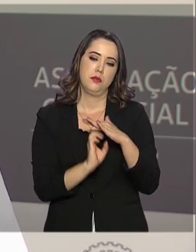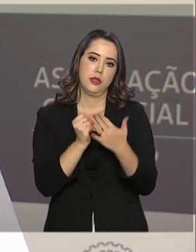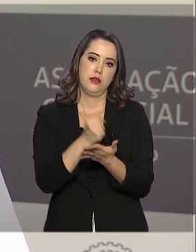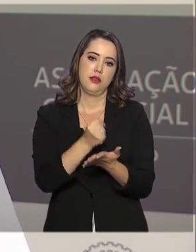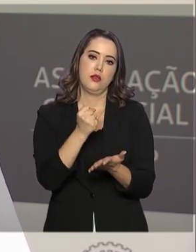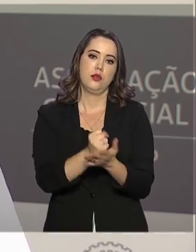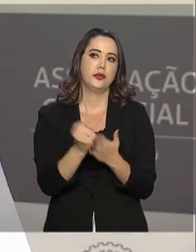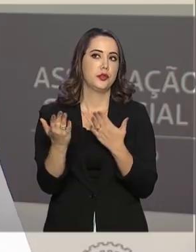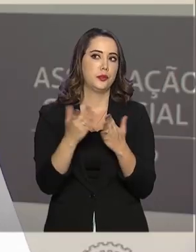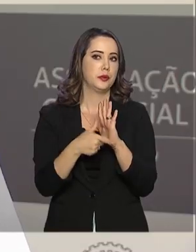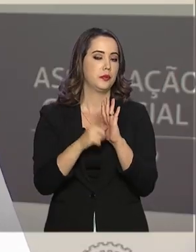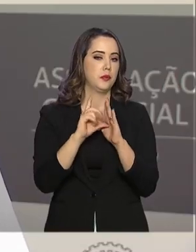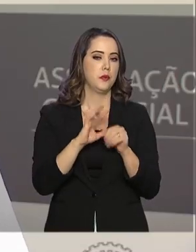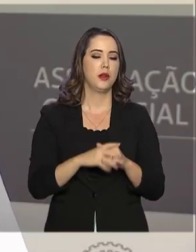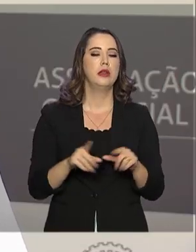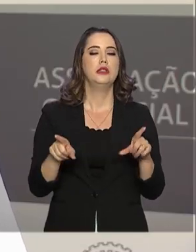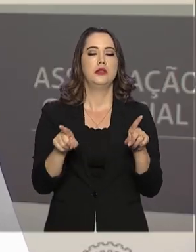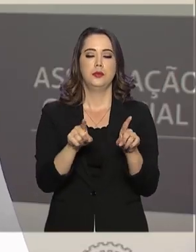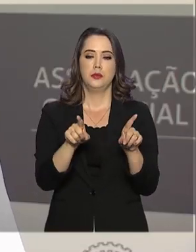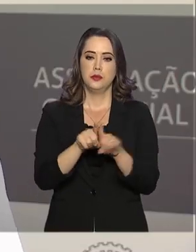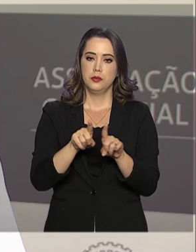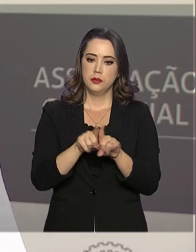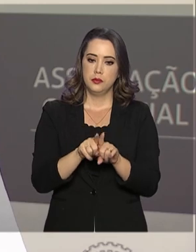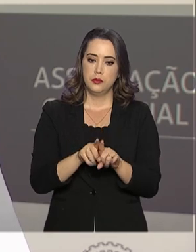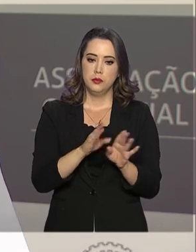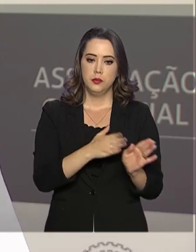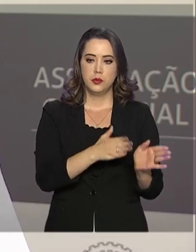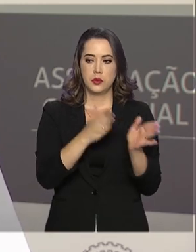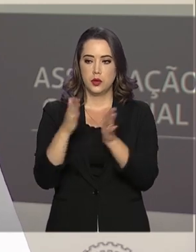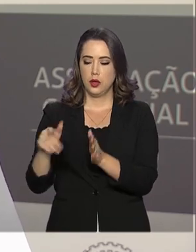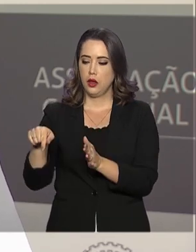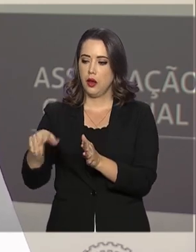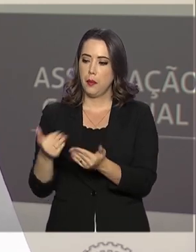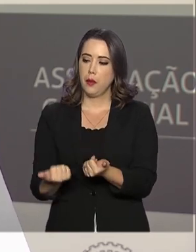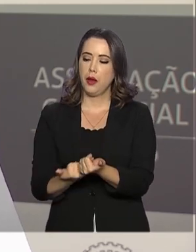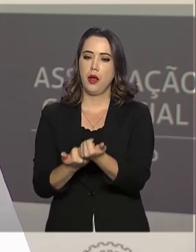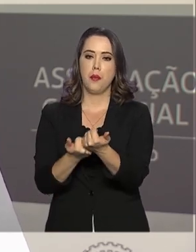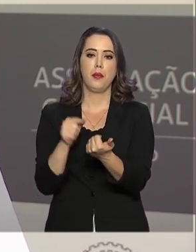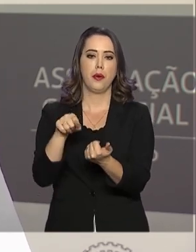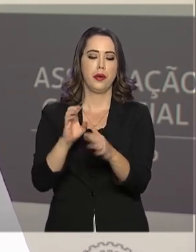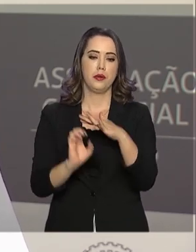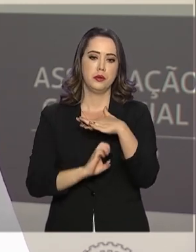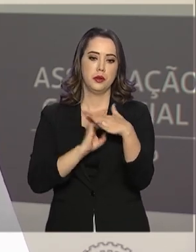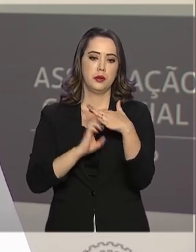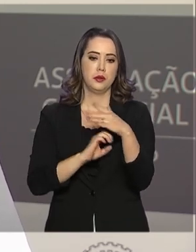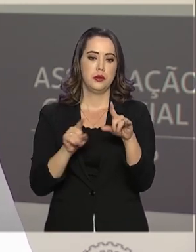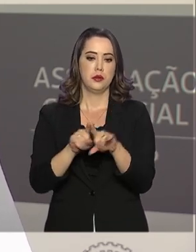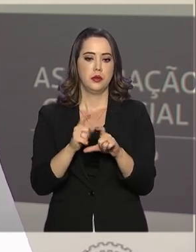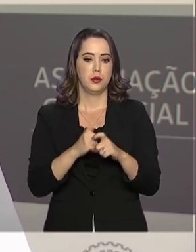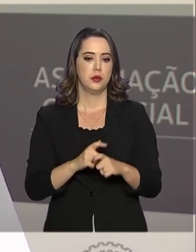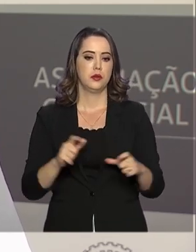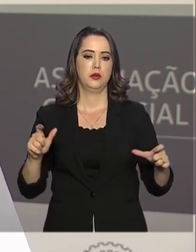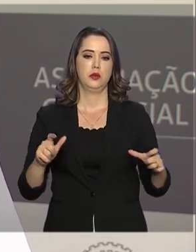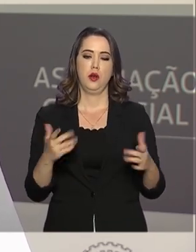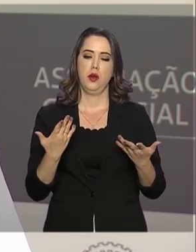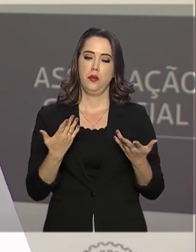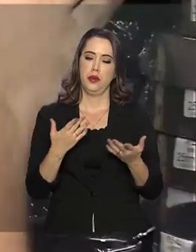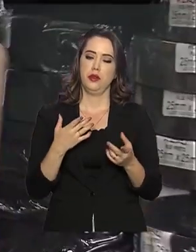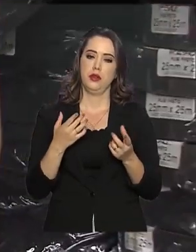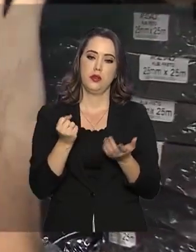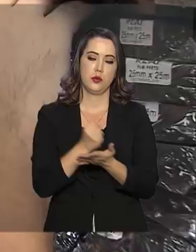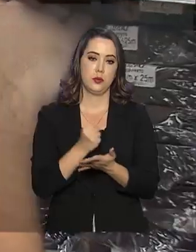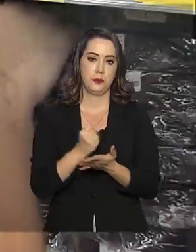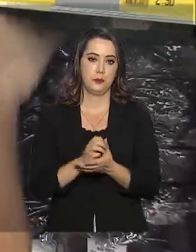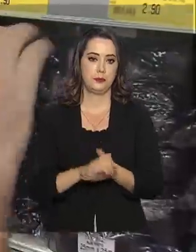sistema anterior. Isso também, do outro lado, ajuda a empresa a expandir as contratações.